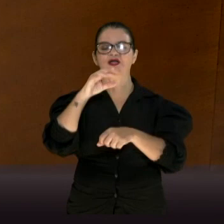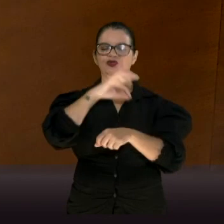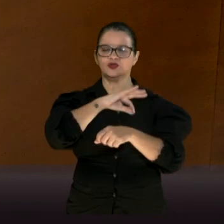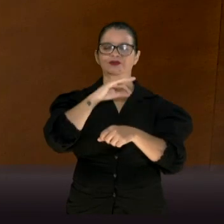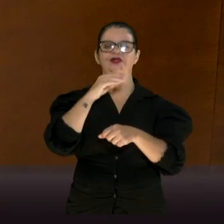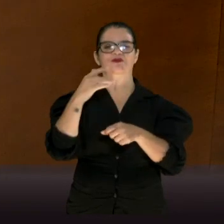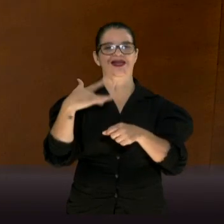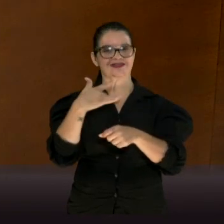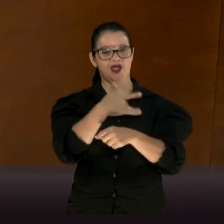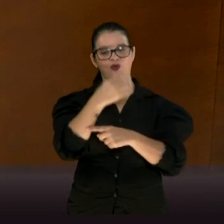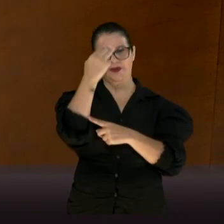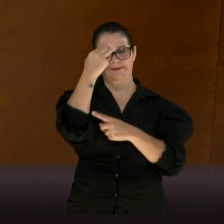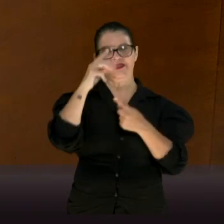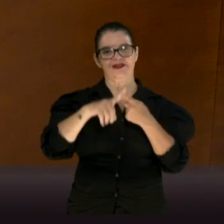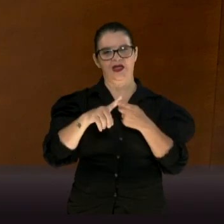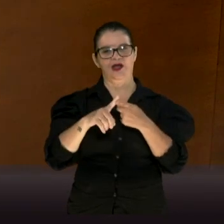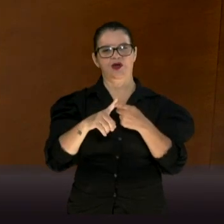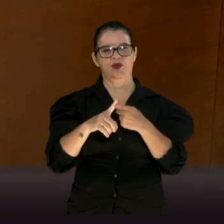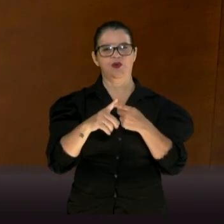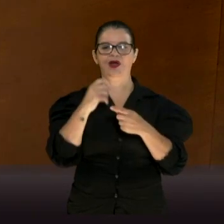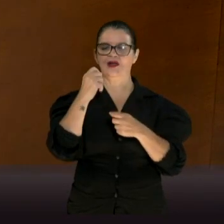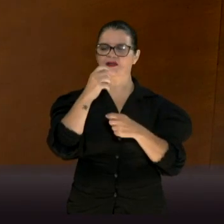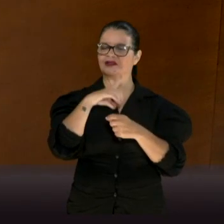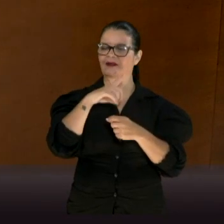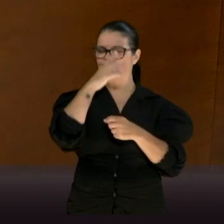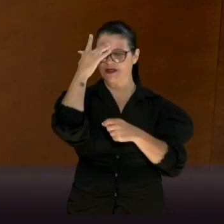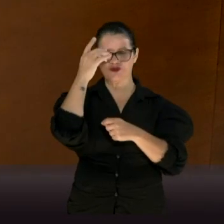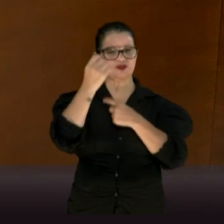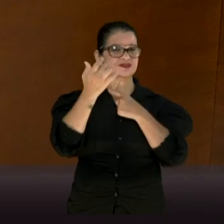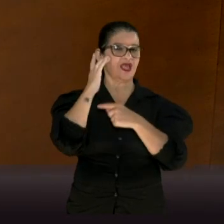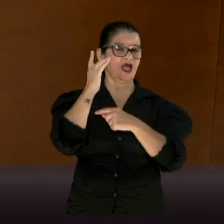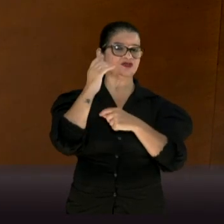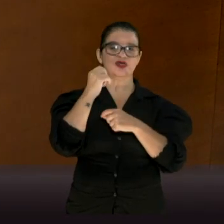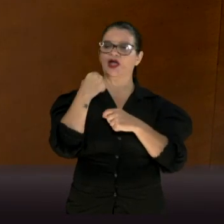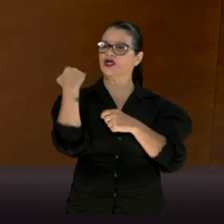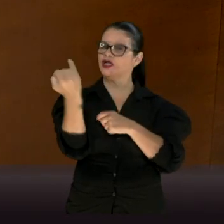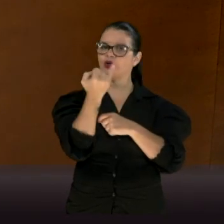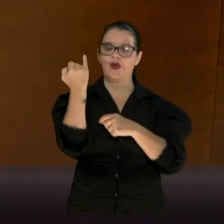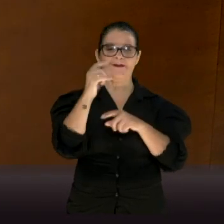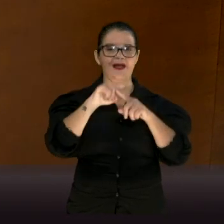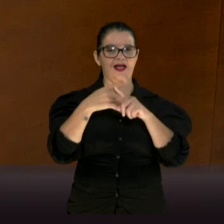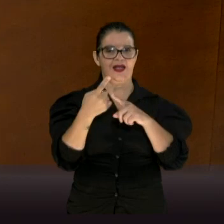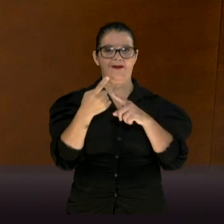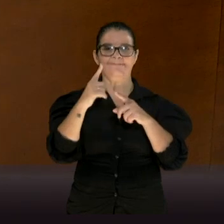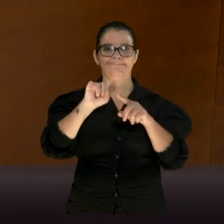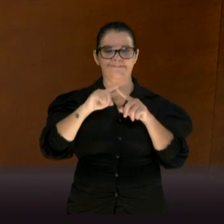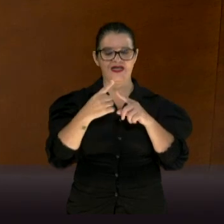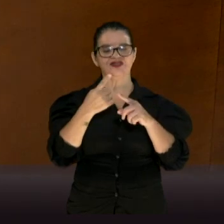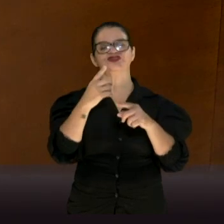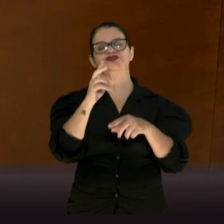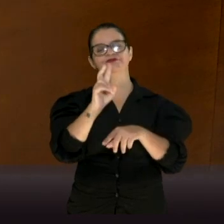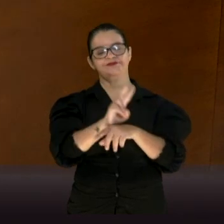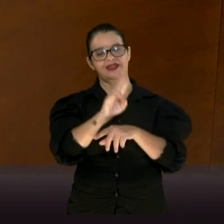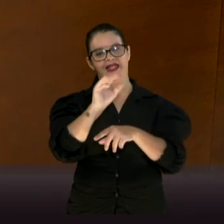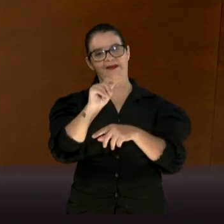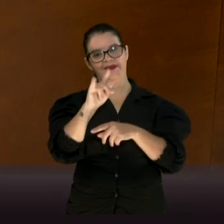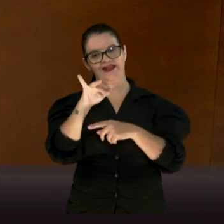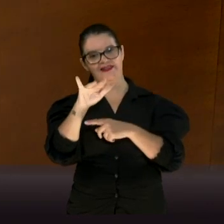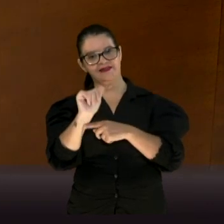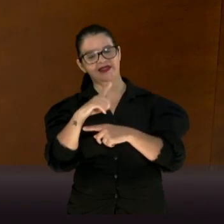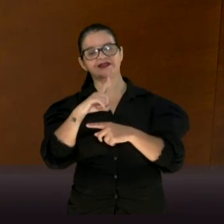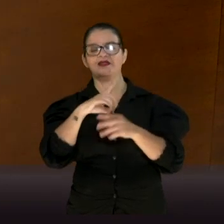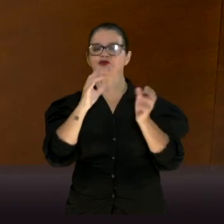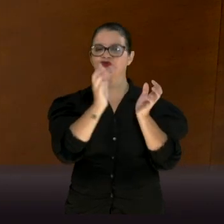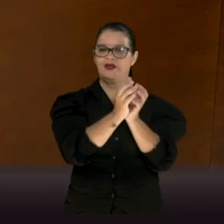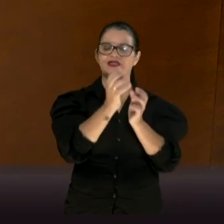capelania, que alguns acham que isso não é importante, mas as Forças Armadas nunca abriram mão da capelania. Hoje nós temos em batalhões